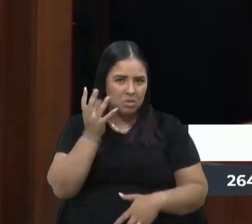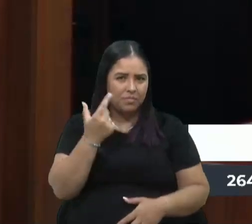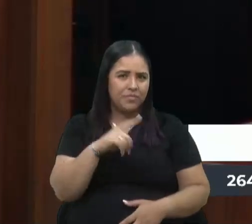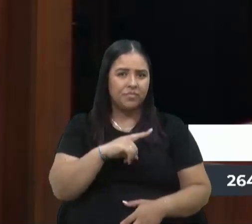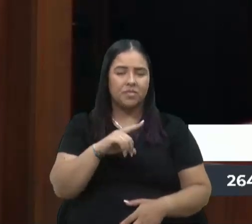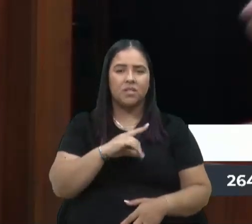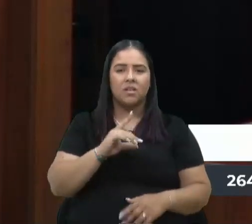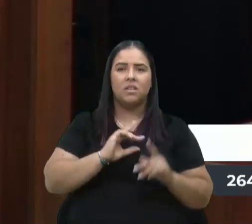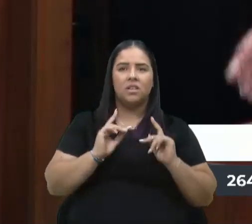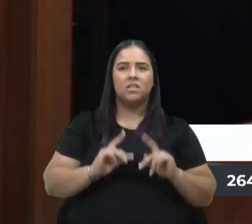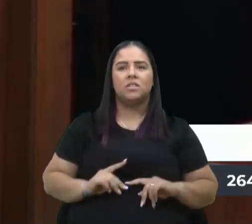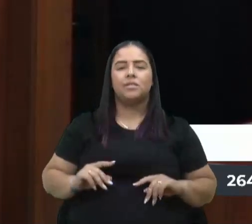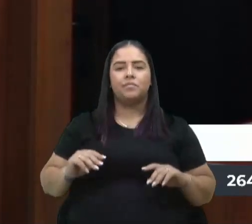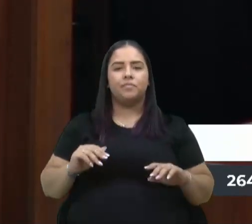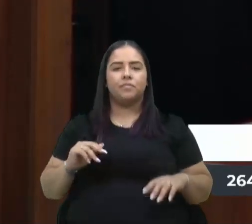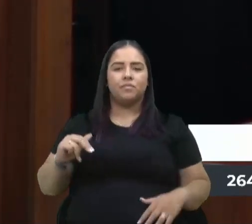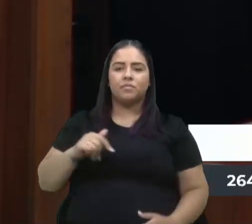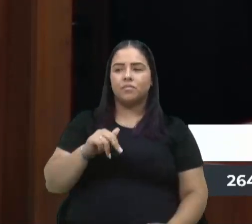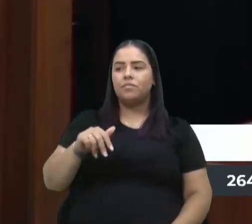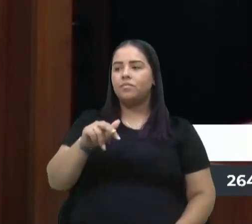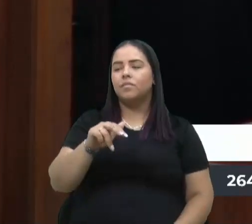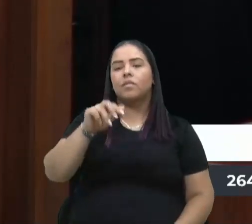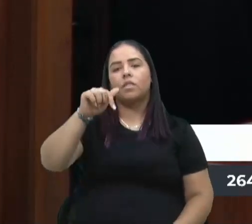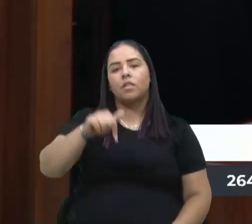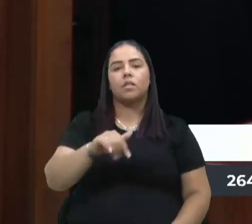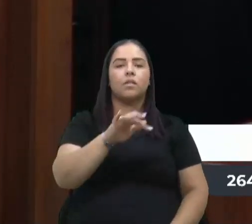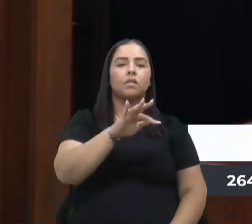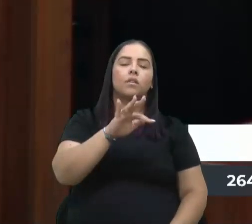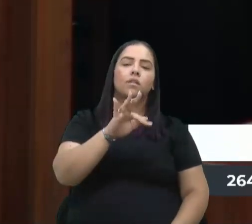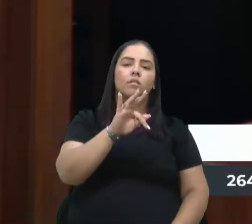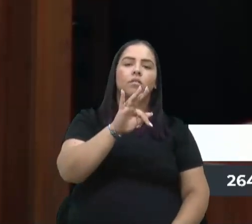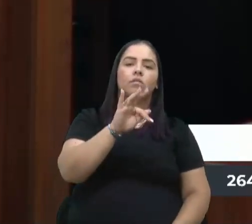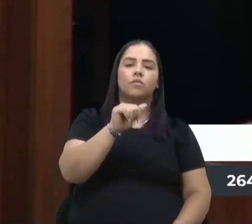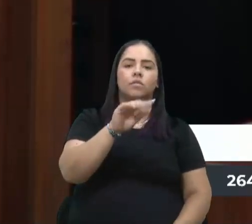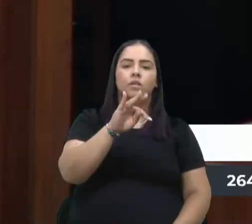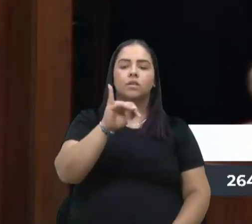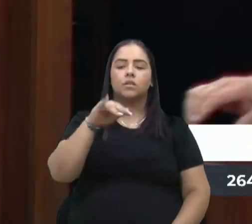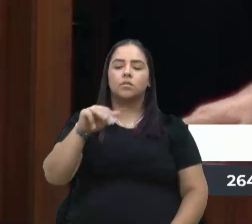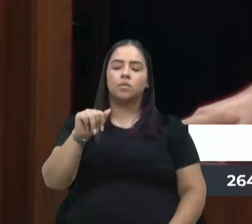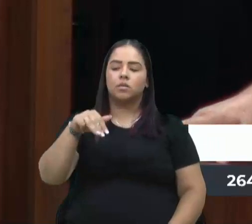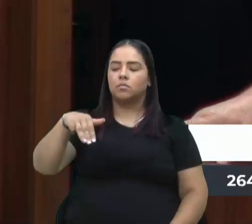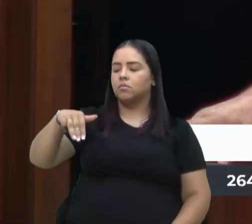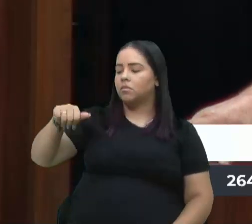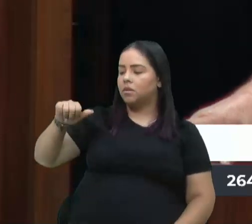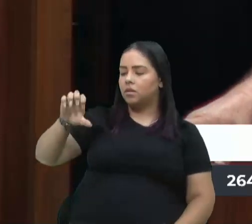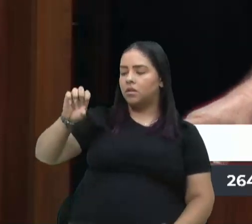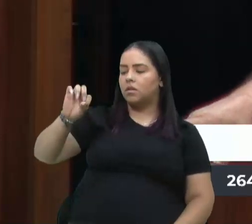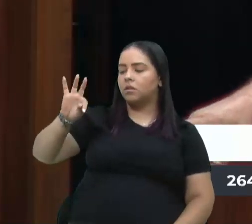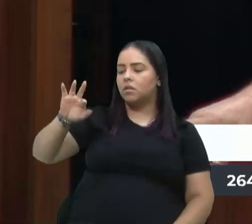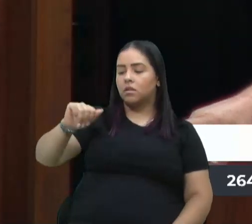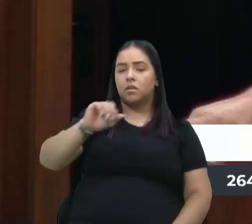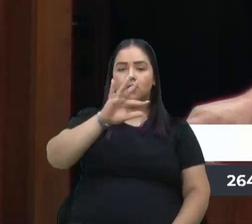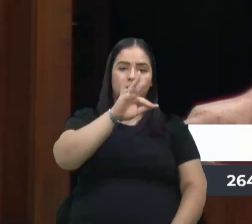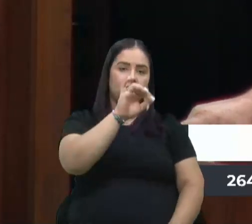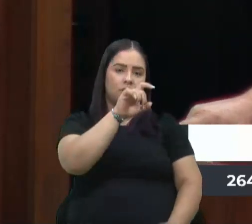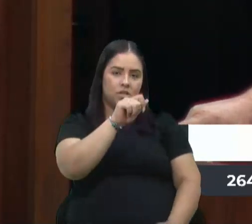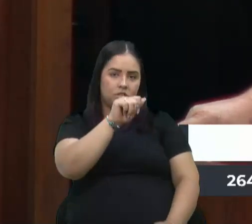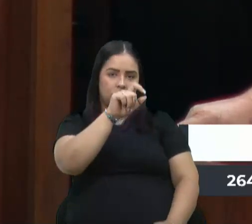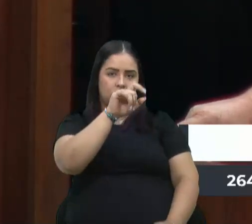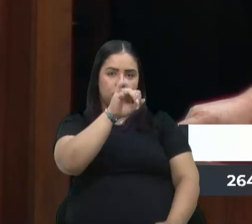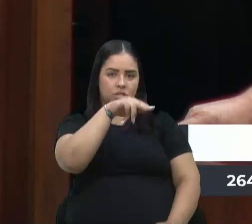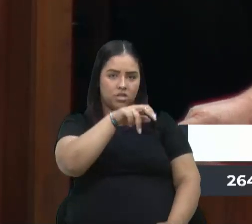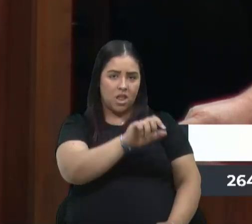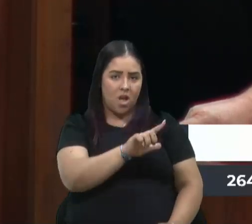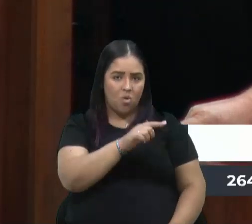caminhando, estavam lá dentro caminhando, tanto aqui no Fátima, ali na Maestra, lá no Faxinal. A gente lembra